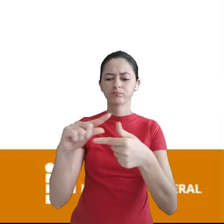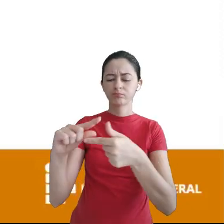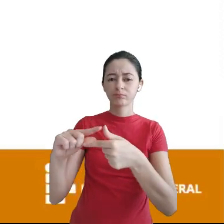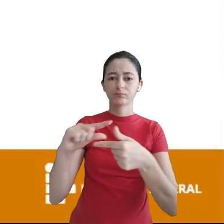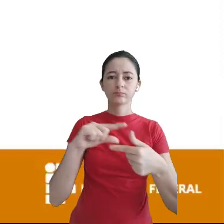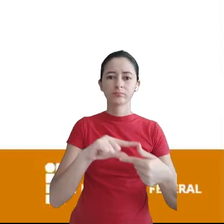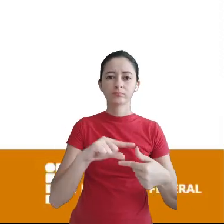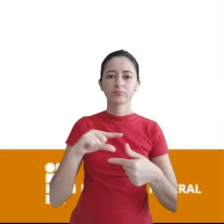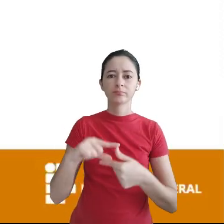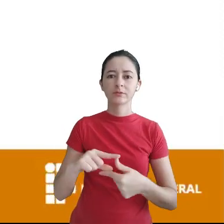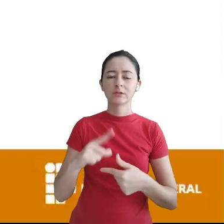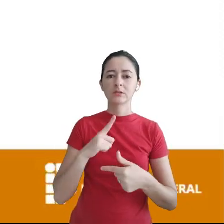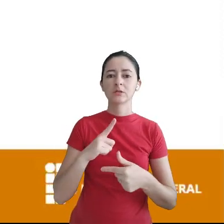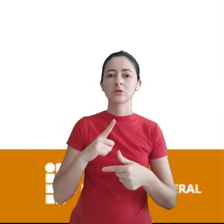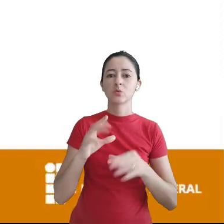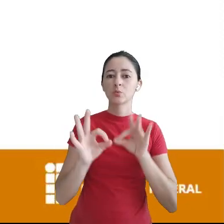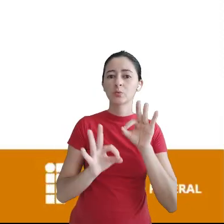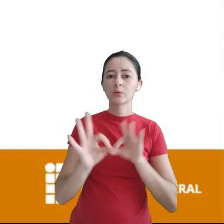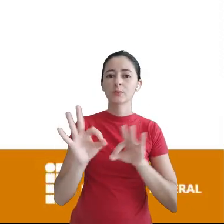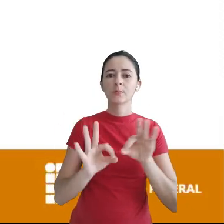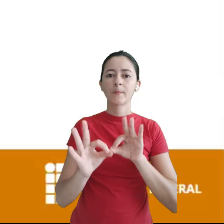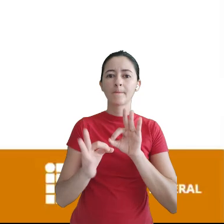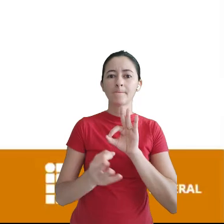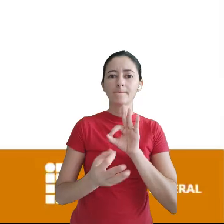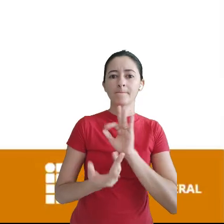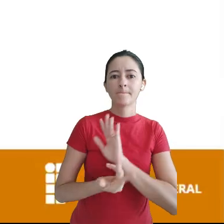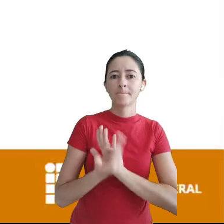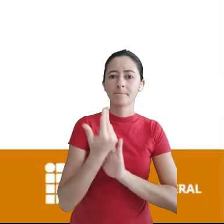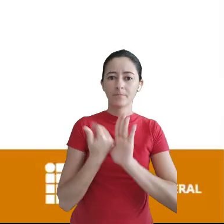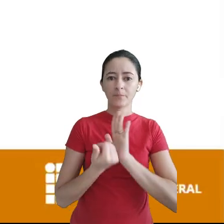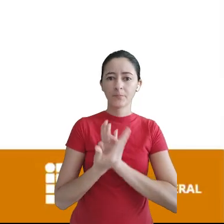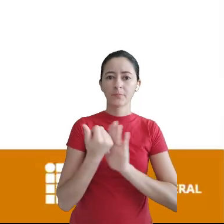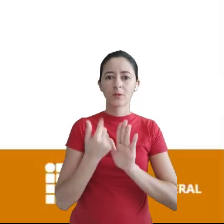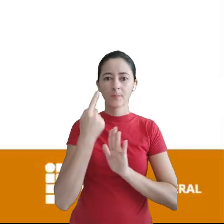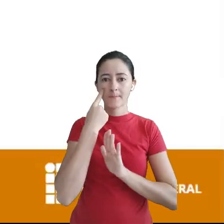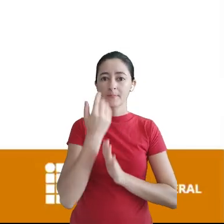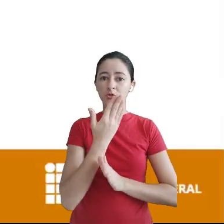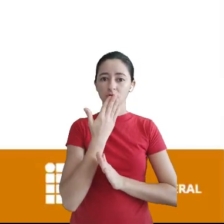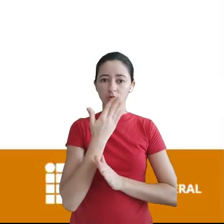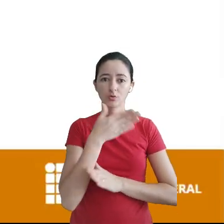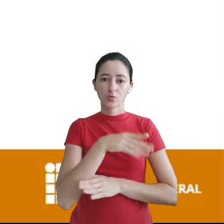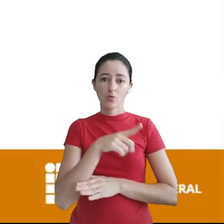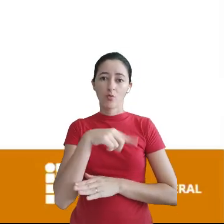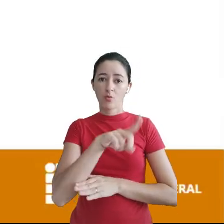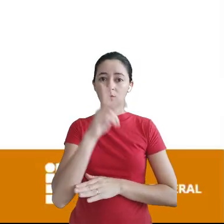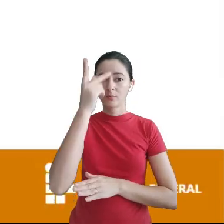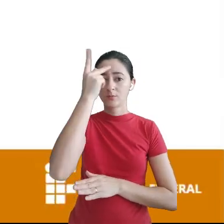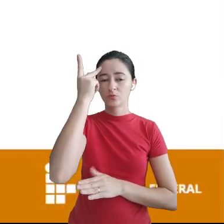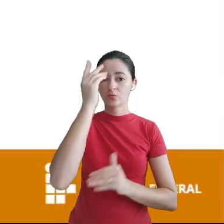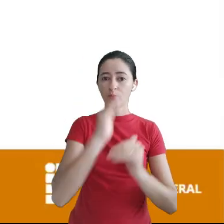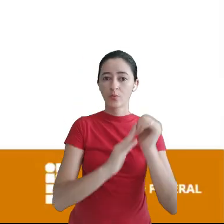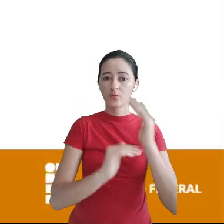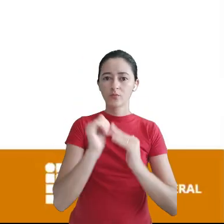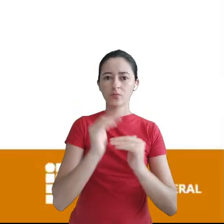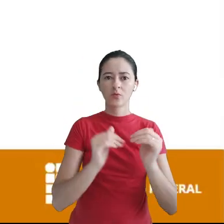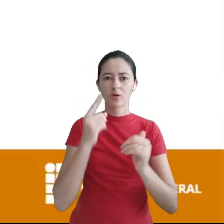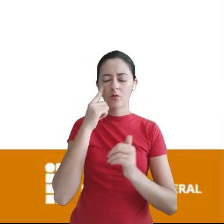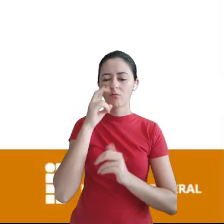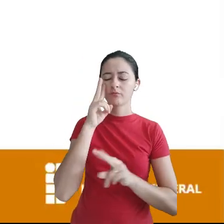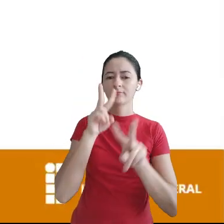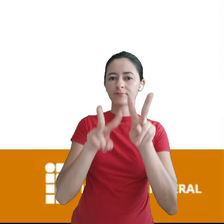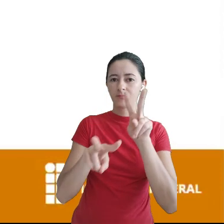alguma coisa dentro do processo de criação de um sistema, por exemplo, eu modelei um diagrama, a gente passa isso para uma outra pessoa, um outro desenvolvedor,